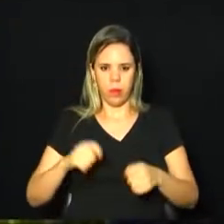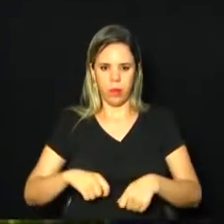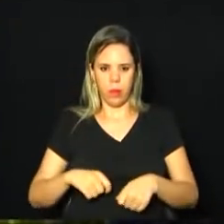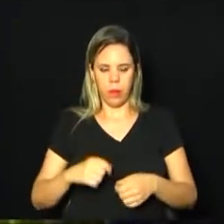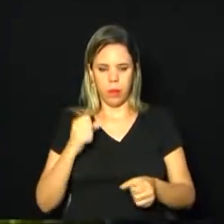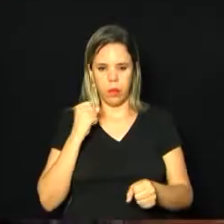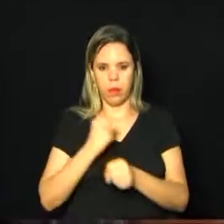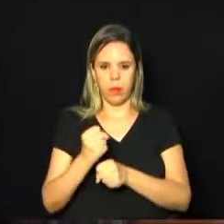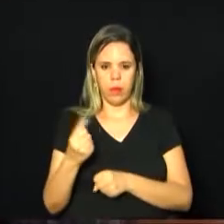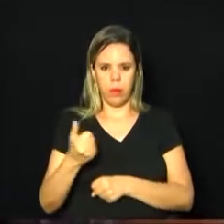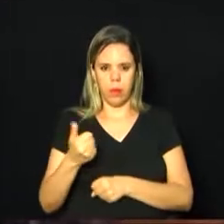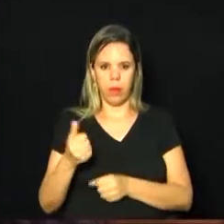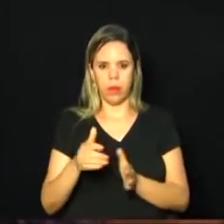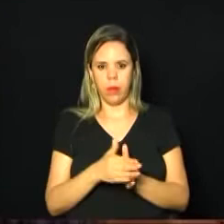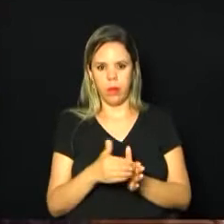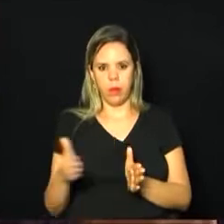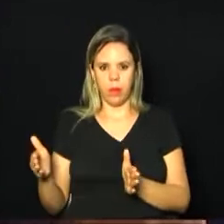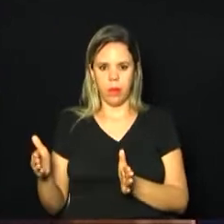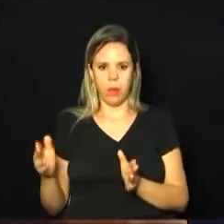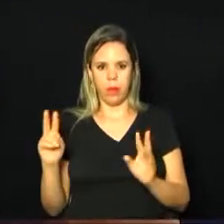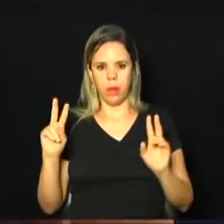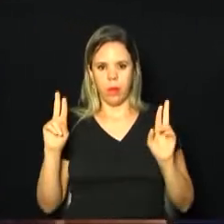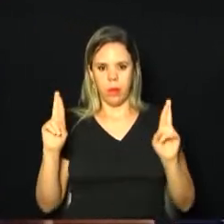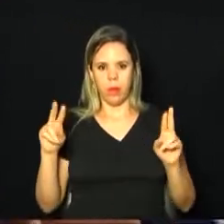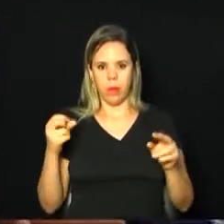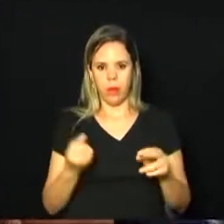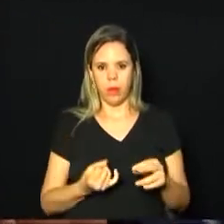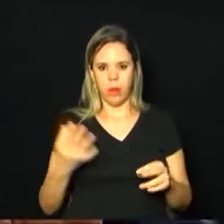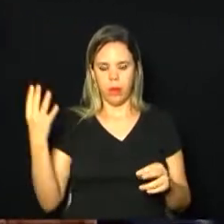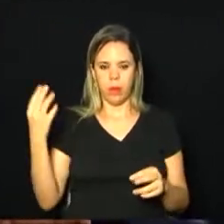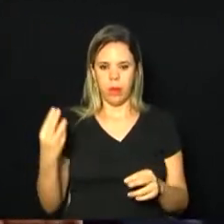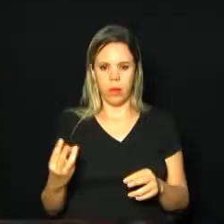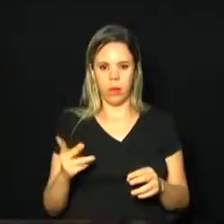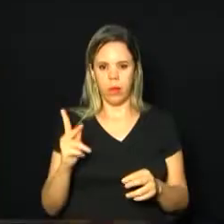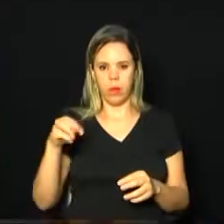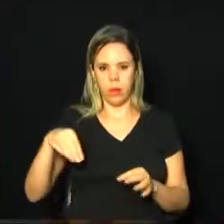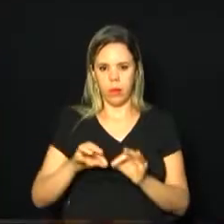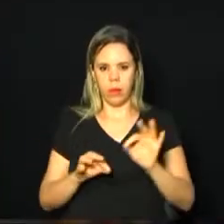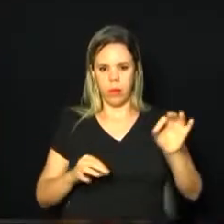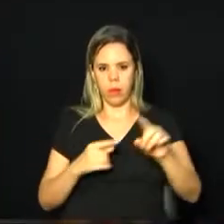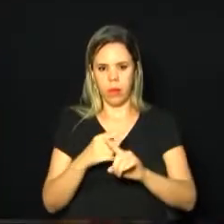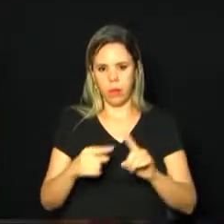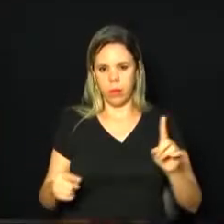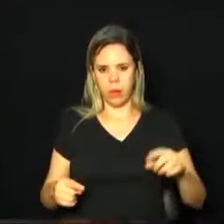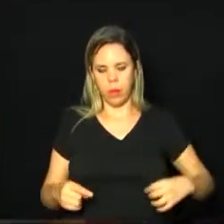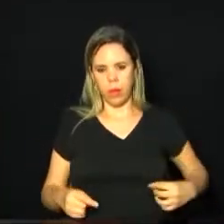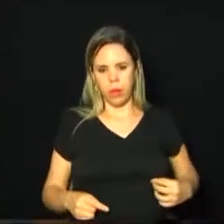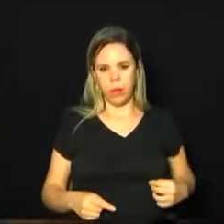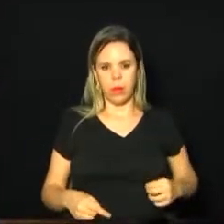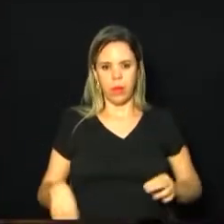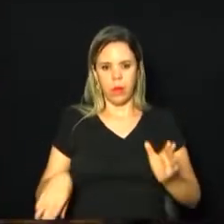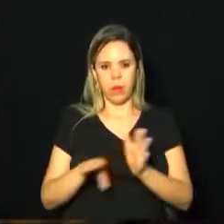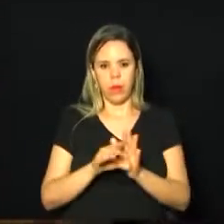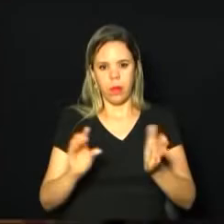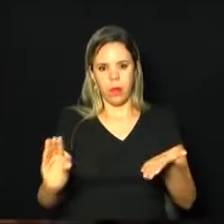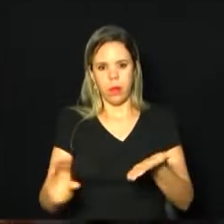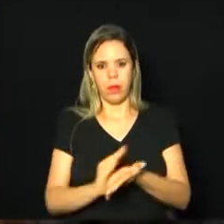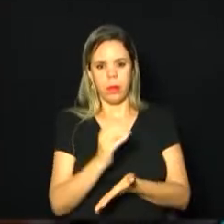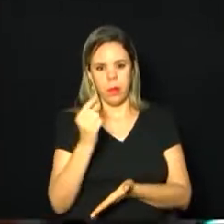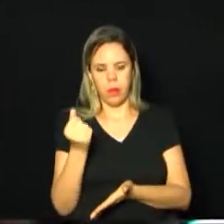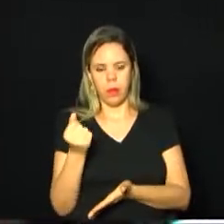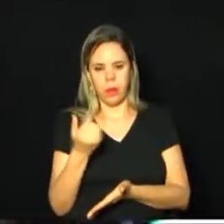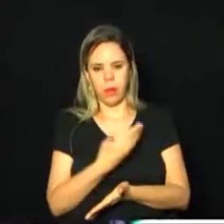a obra do primeiro trecho que corresponde a aproximadamente três quilômetros e meio de extensão veio de uma Emenda parlamentar